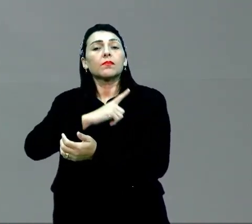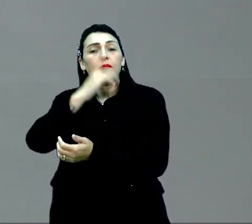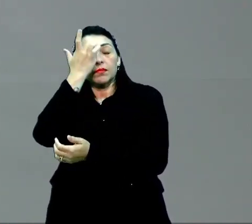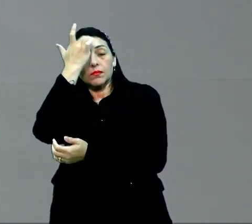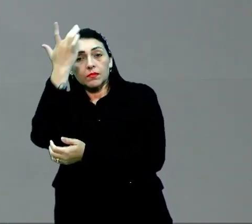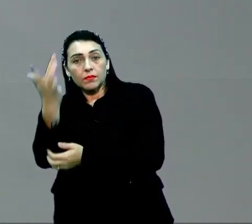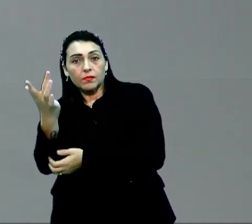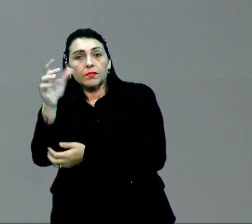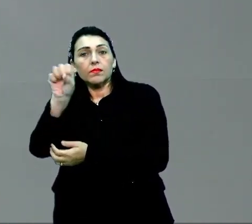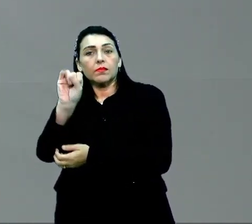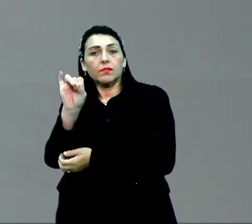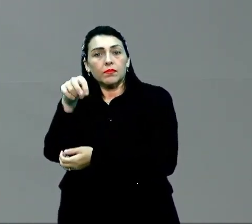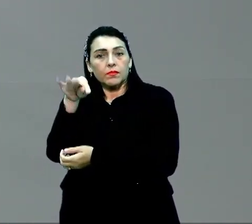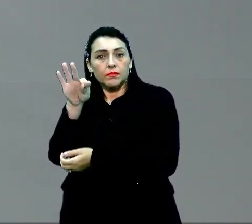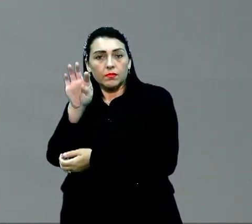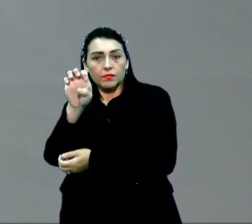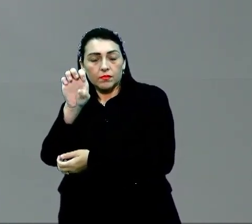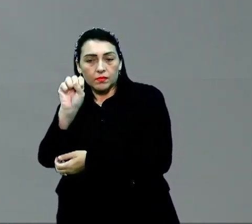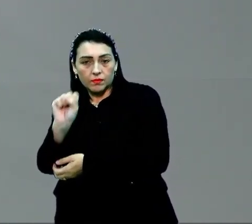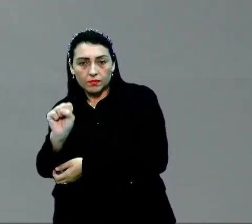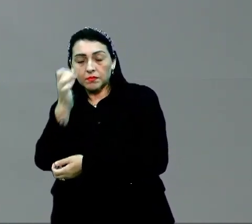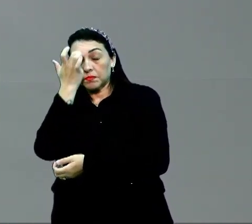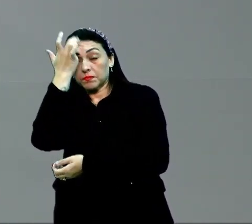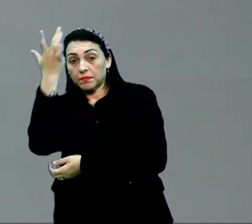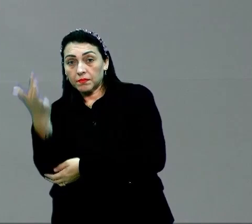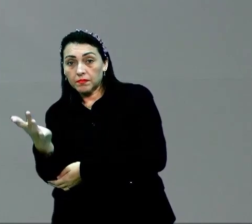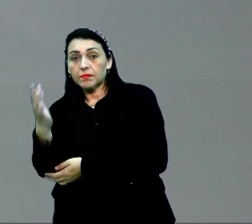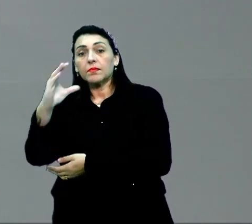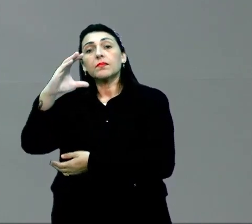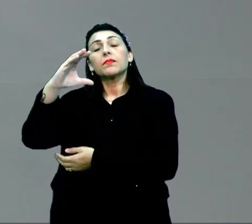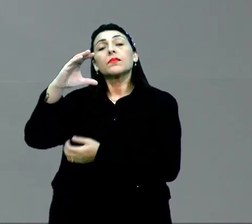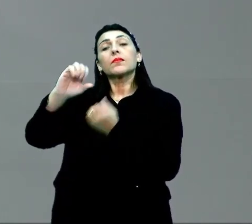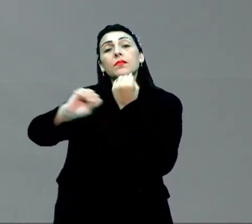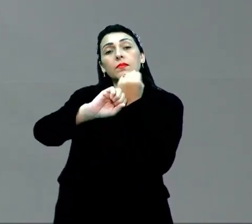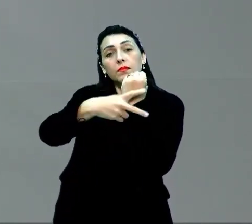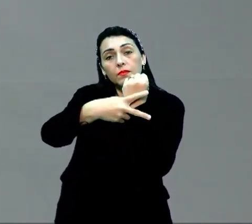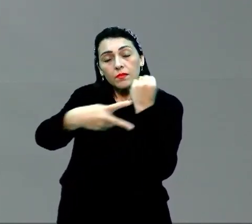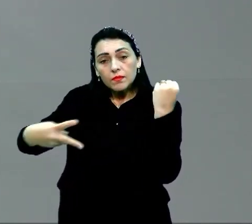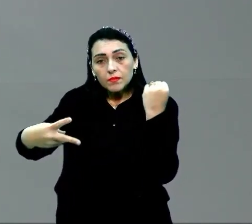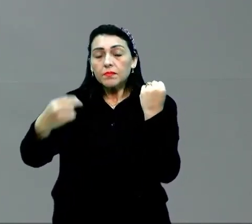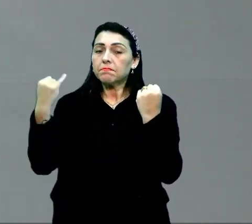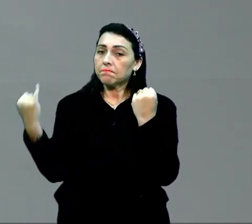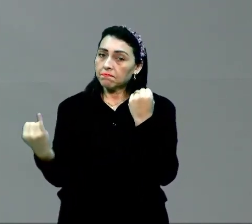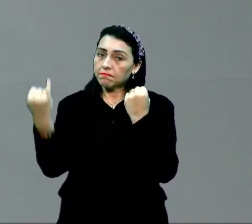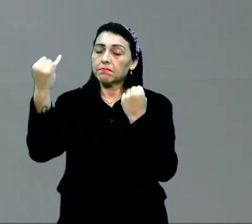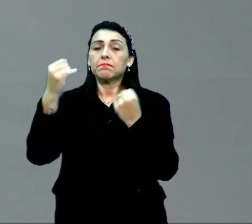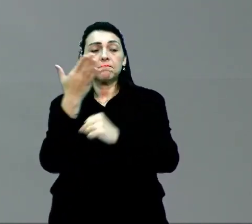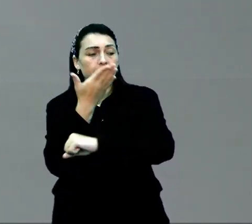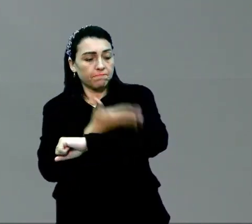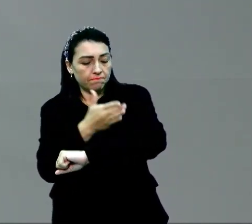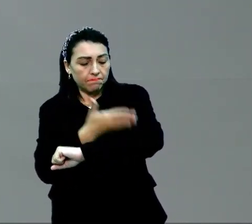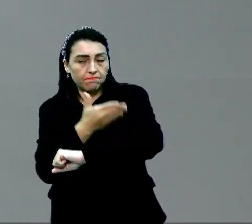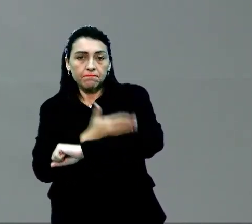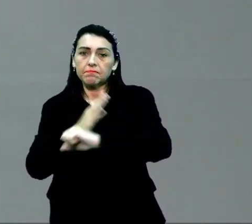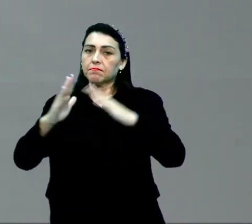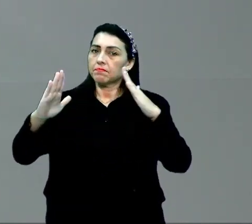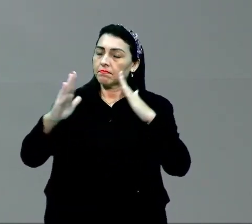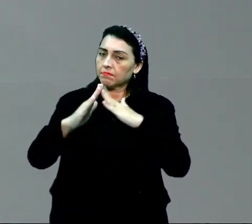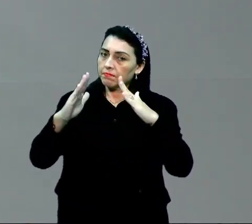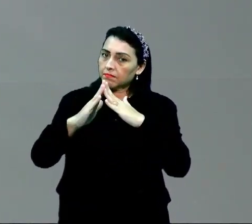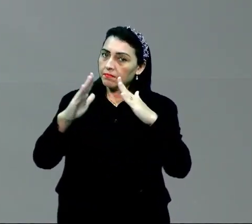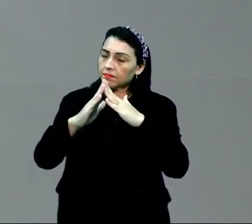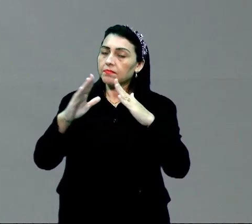para a de síntese, outros têm mais facilidade para a de consequência. Então, é importante que você treine bastante em casa,